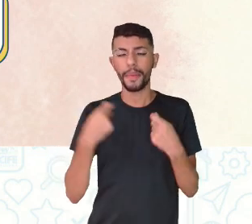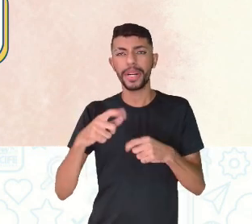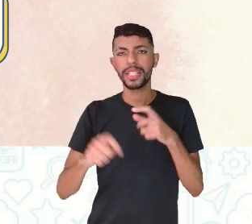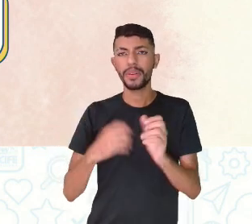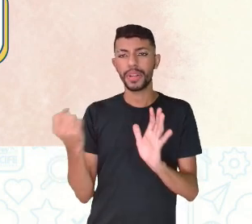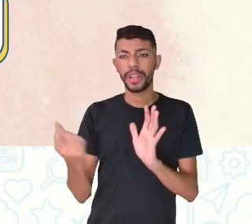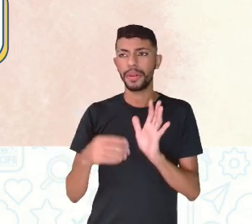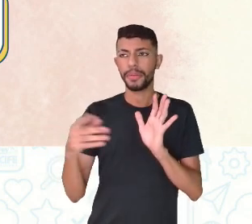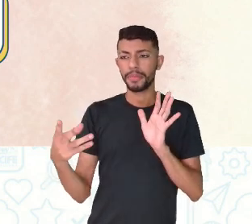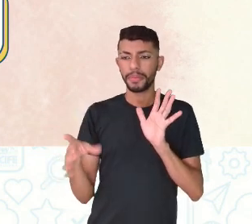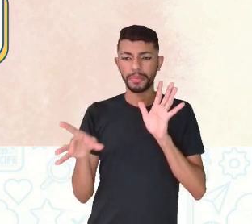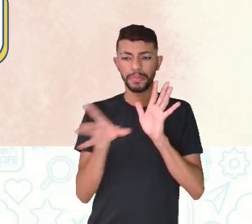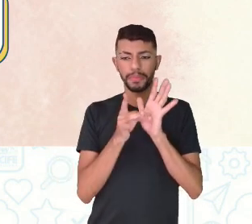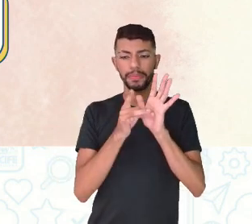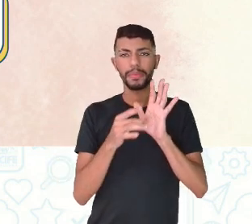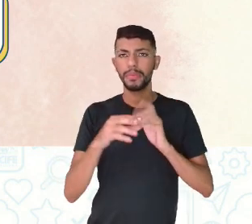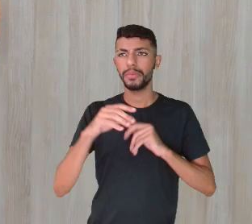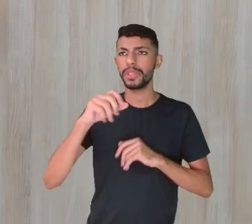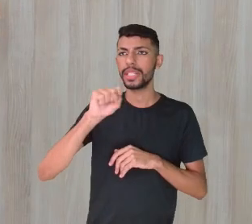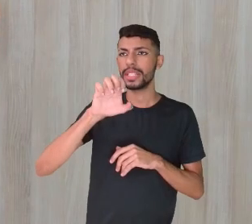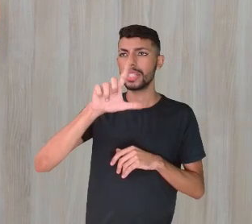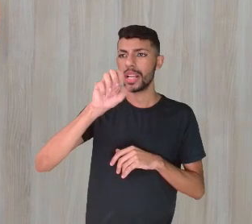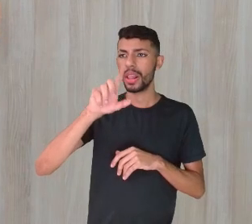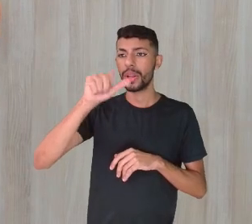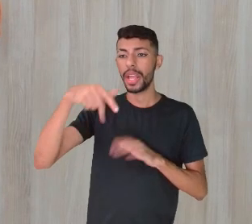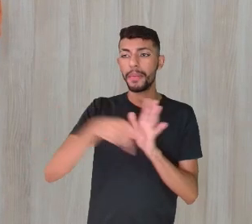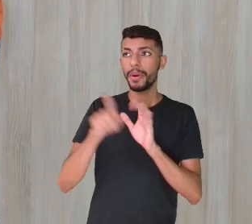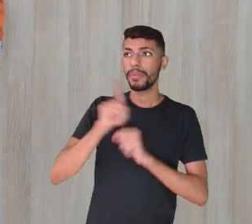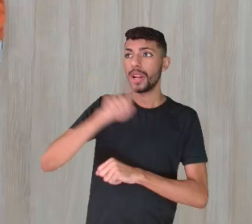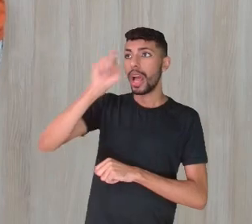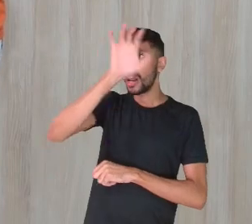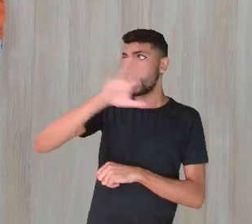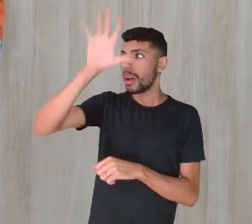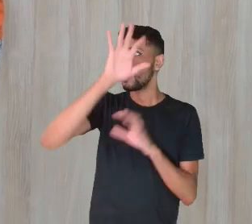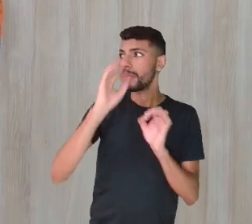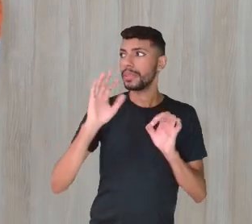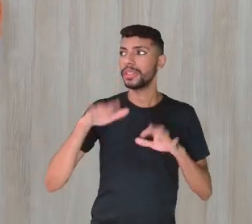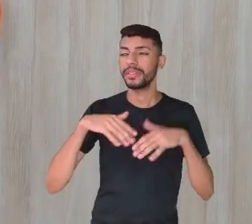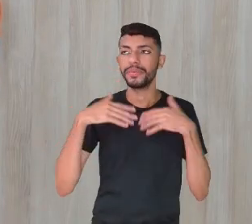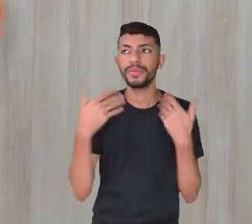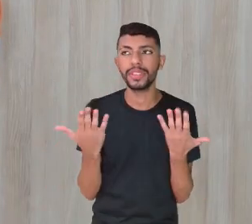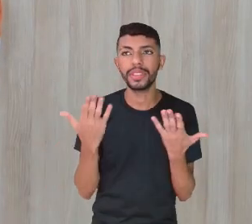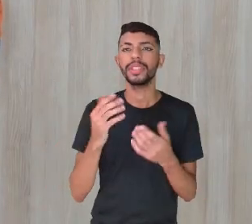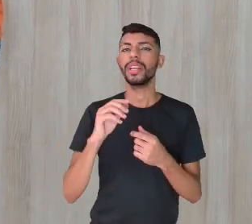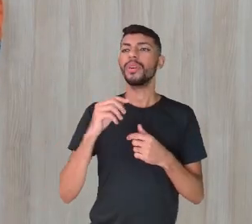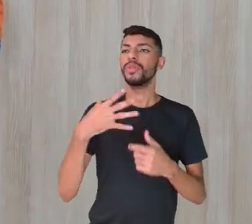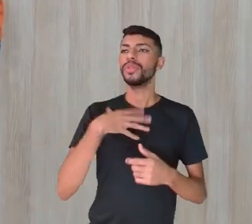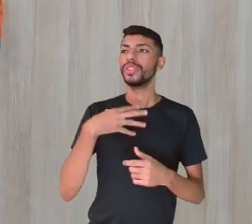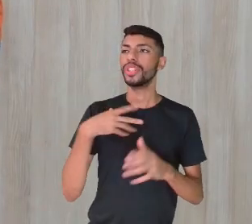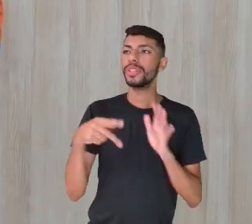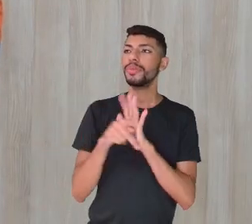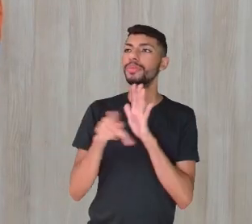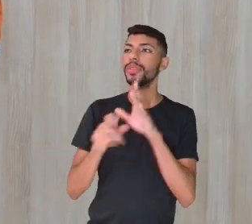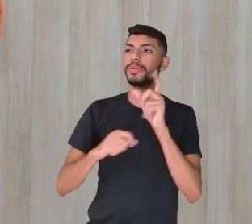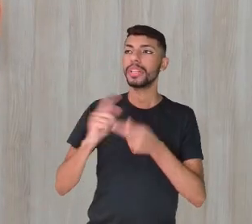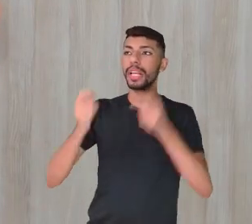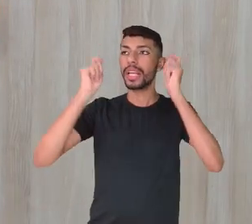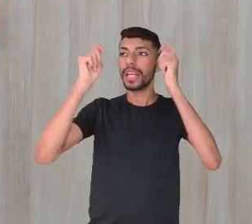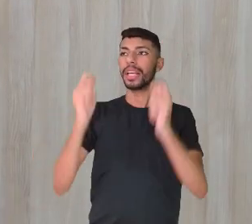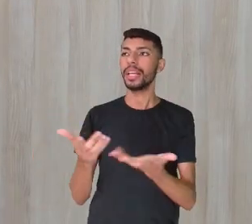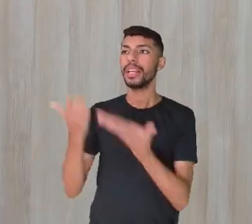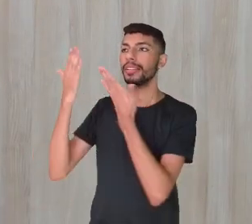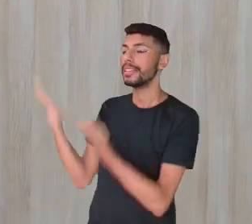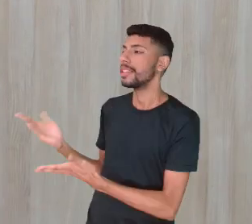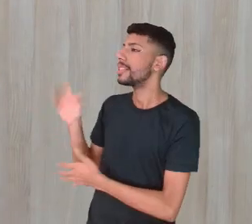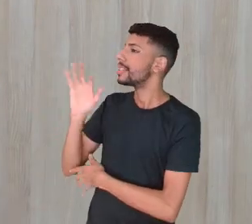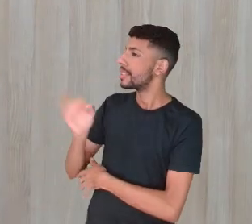selo que veio lá da Europa, da Inglaterra. Então, uma forma de boicote, né, de protesto, era colocar esse símbolo aí da caveira. Não é